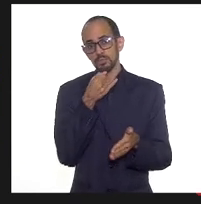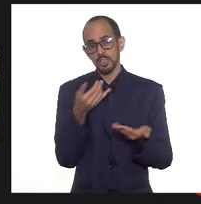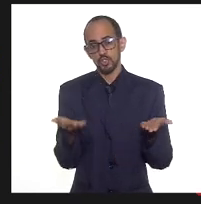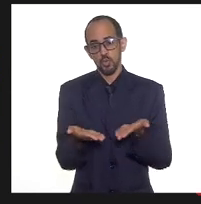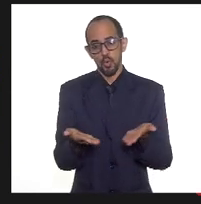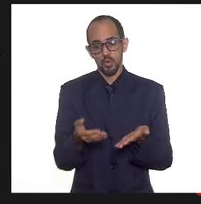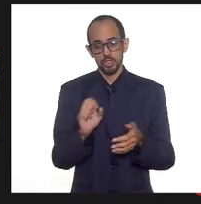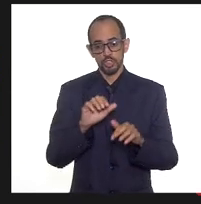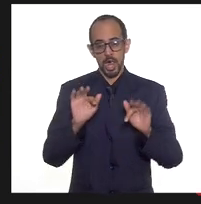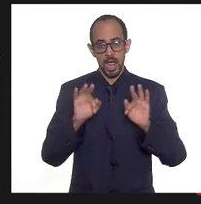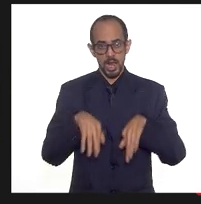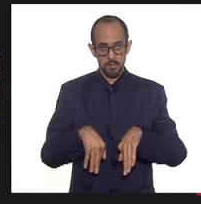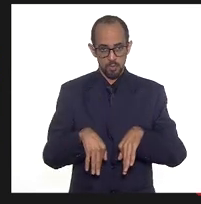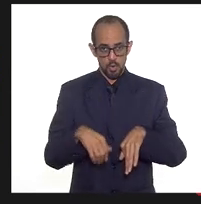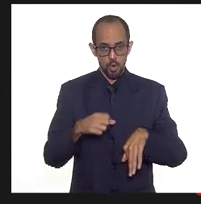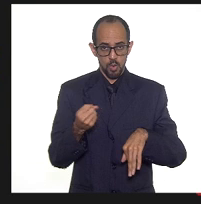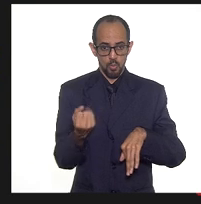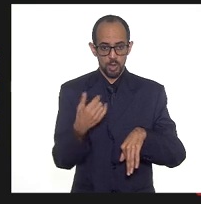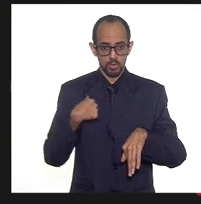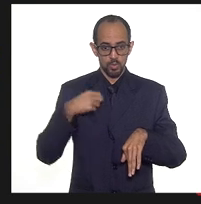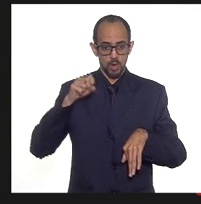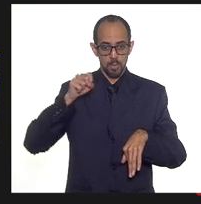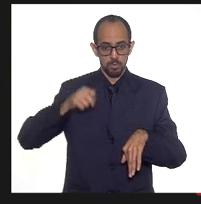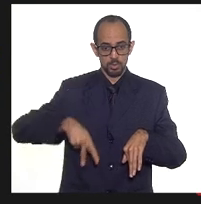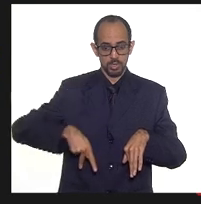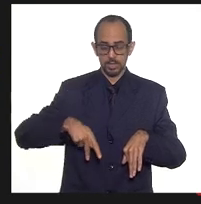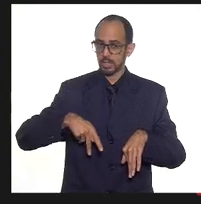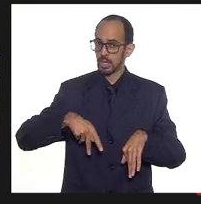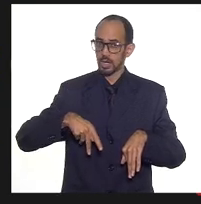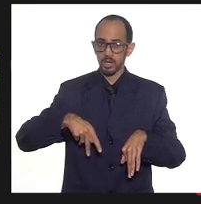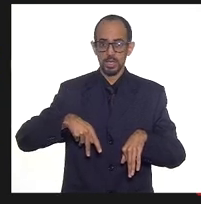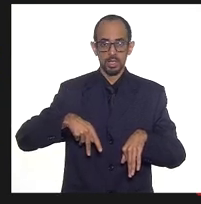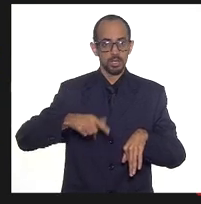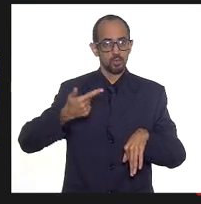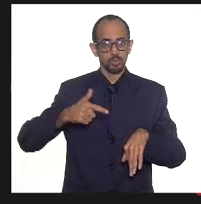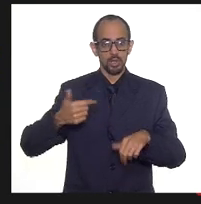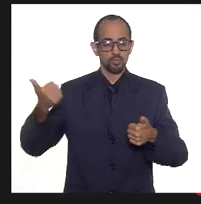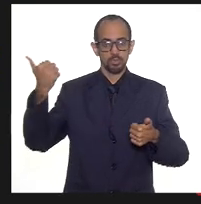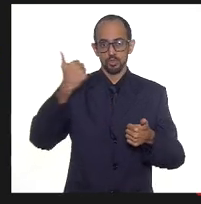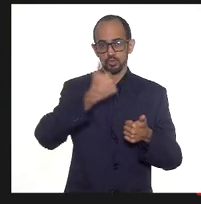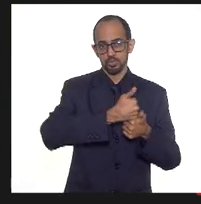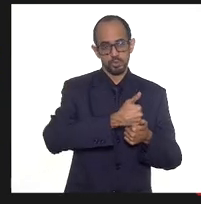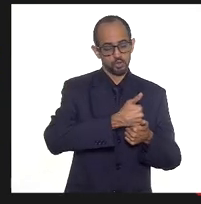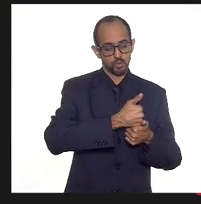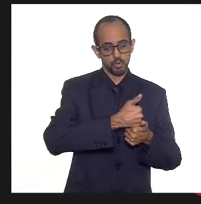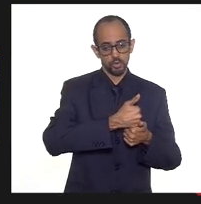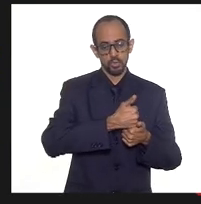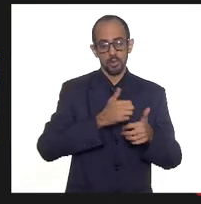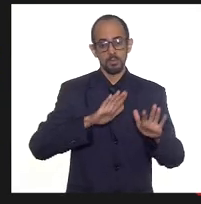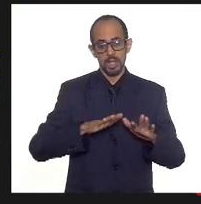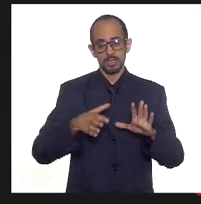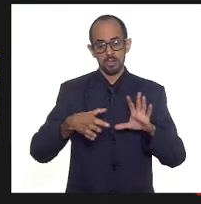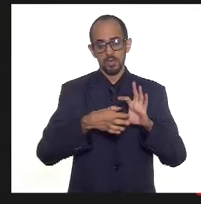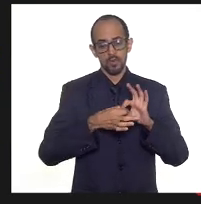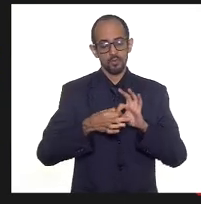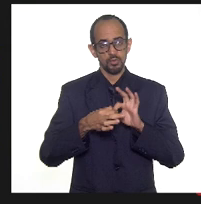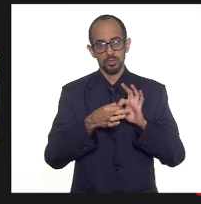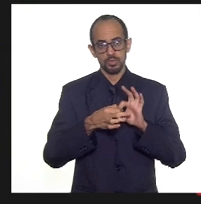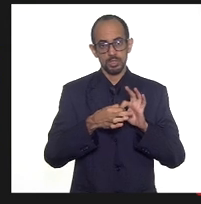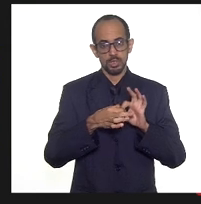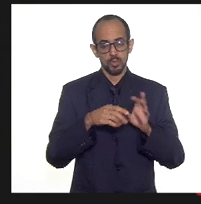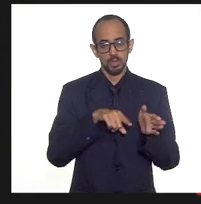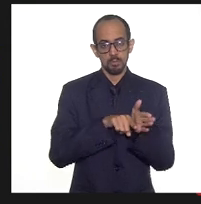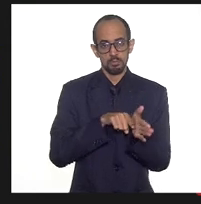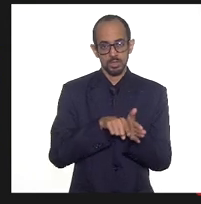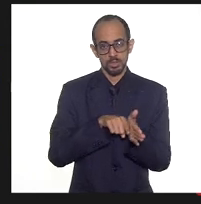eu me aposentei, eu não consegui quem continuasse esse trabalho, mas a vinculação desse núcleo de pesquisa